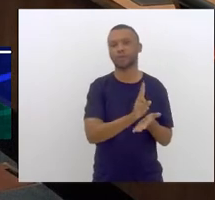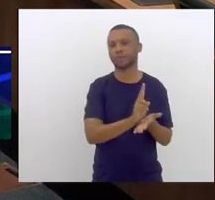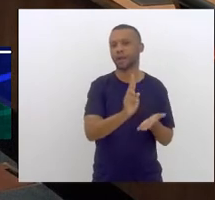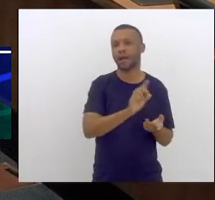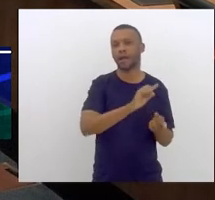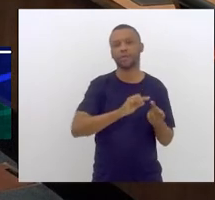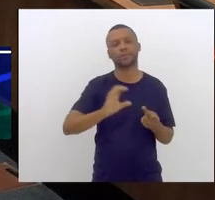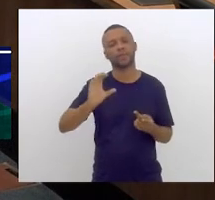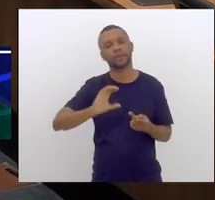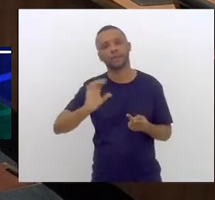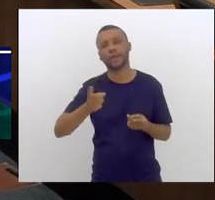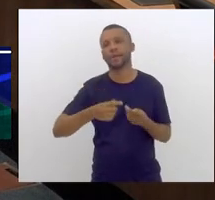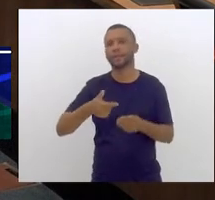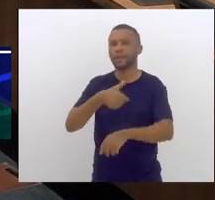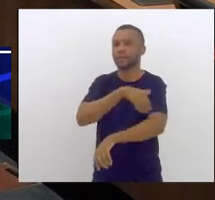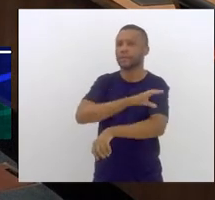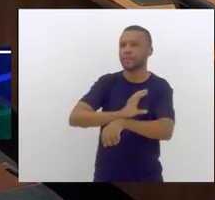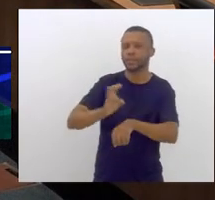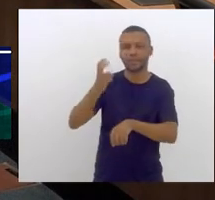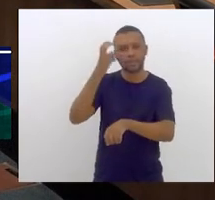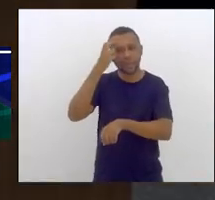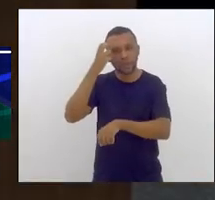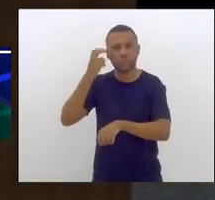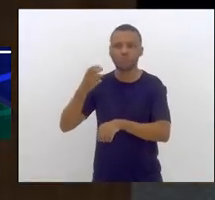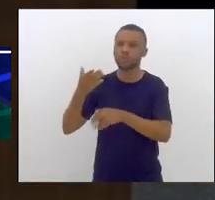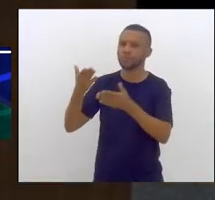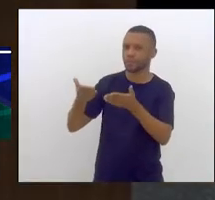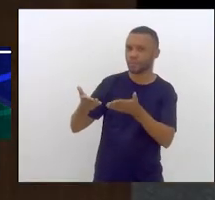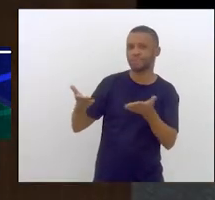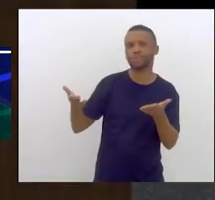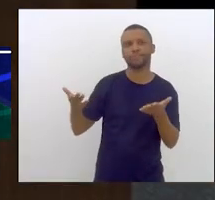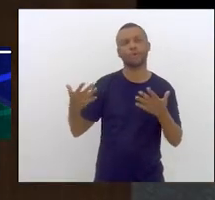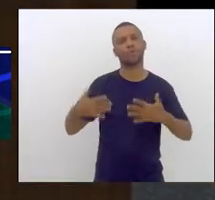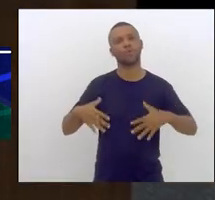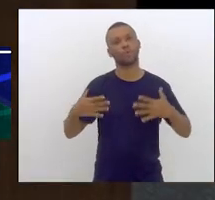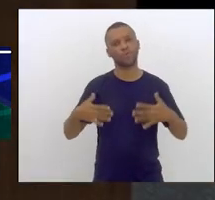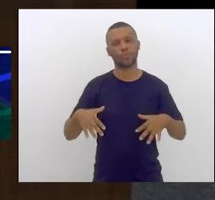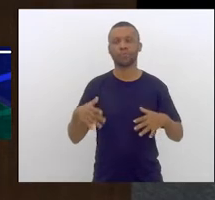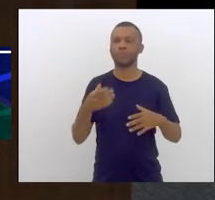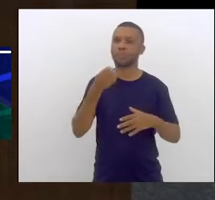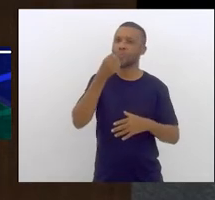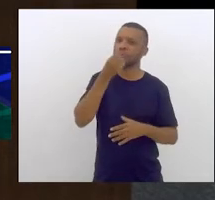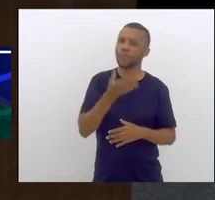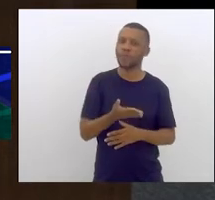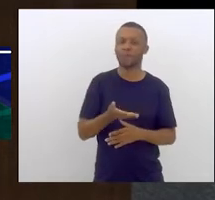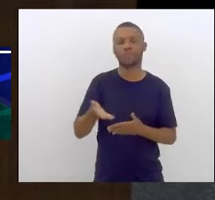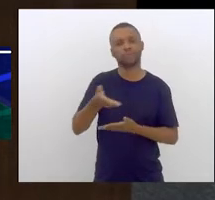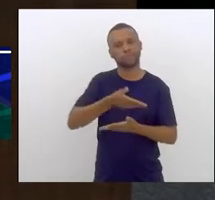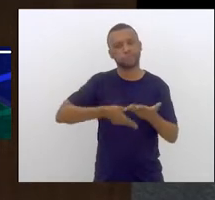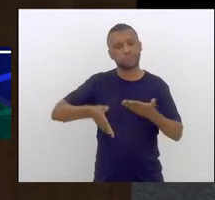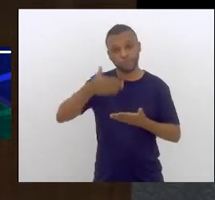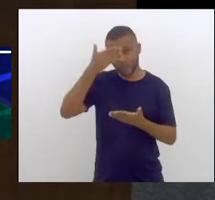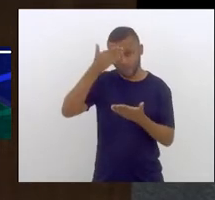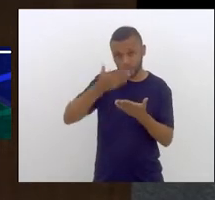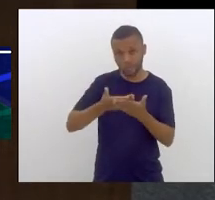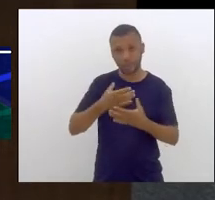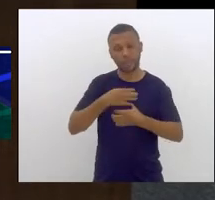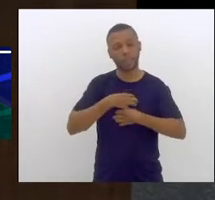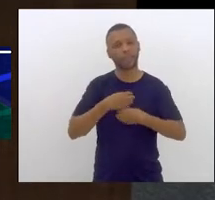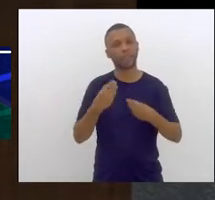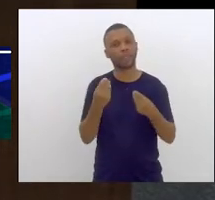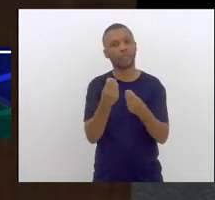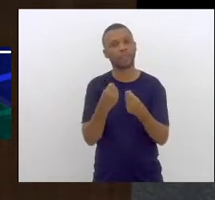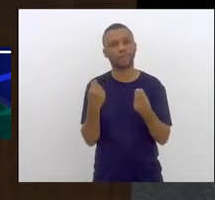da ciência, da cultura. Então, Vossa Excelência, foi de muita felicidade. Aliás, essa sensibilidade foi consagrada